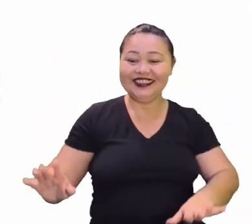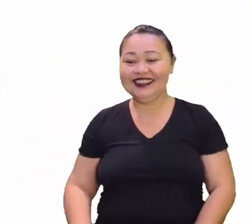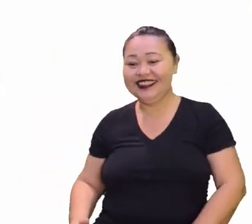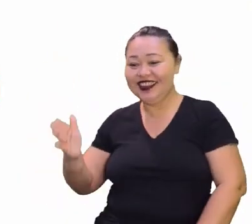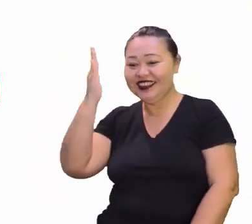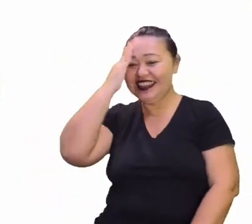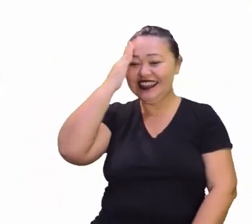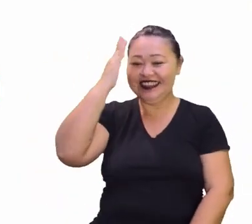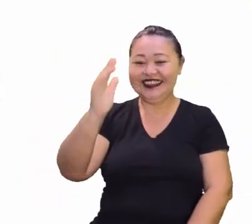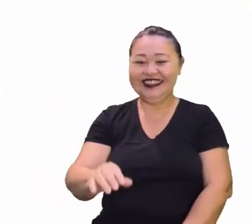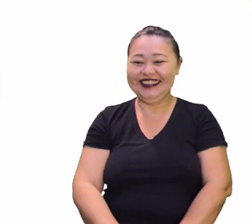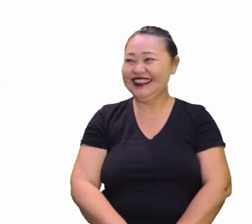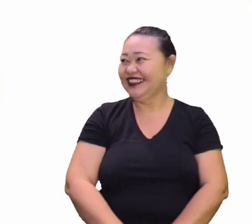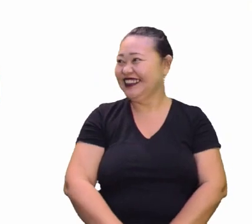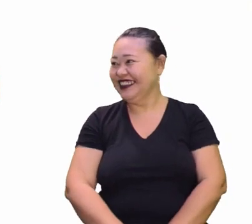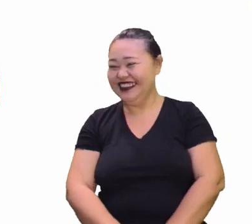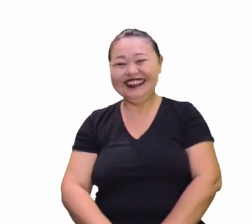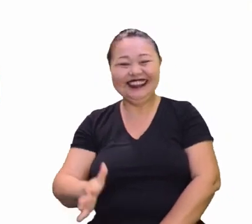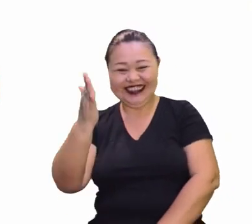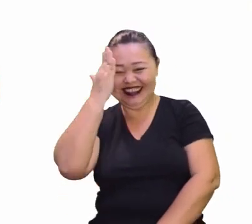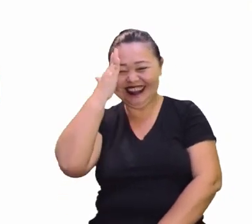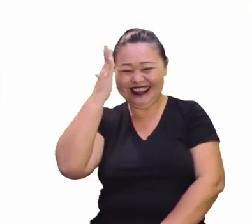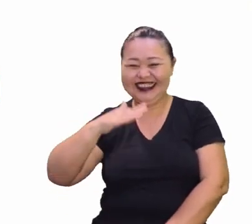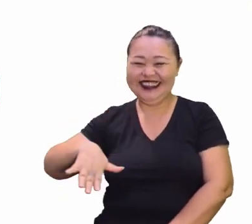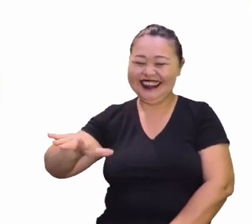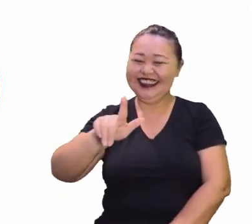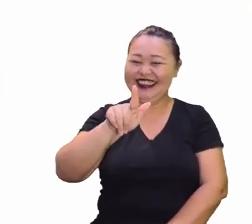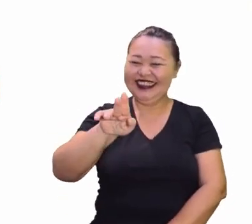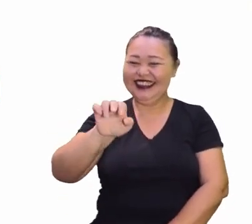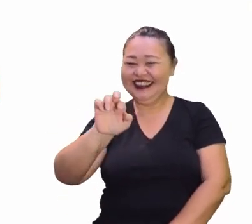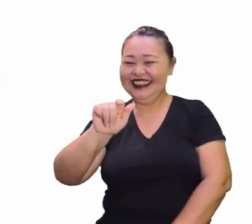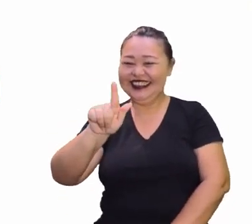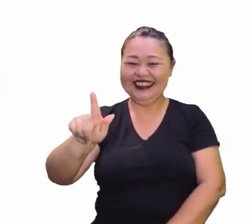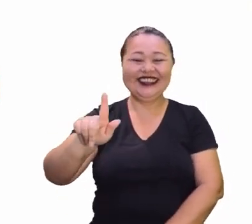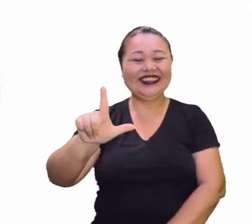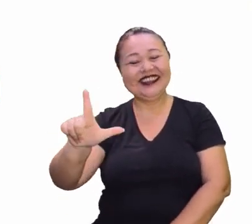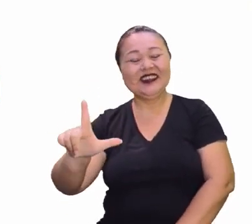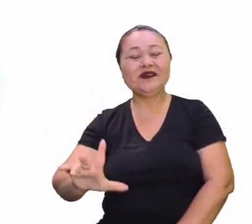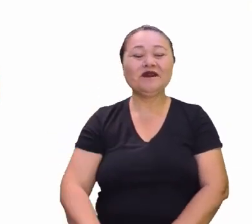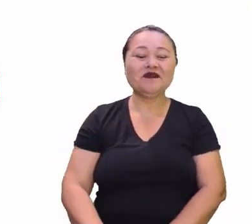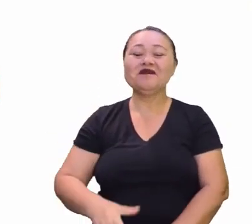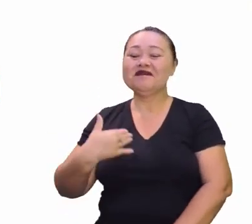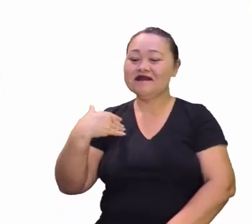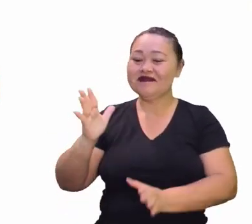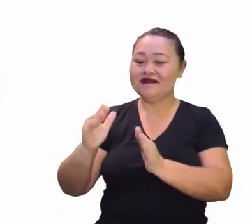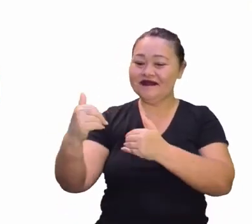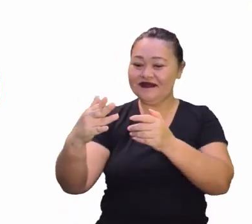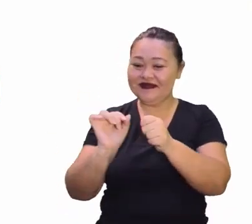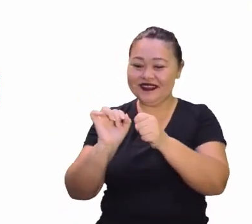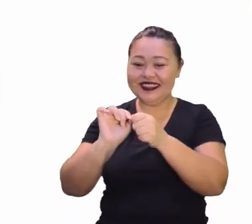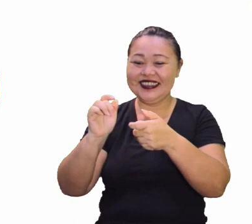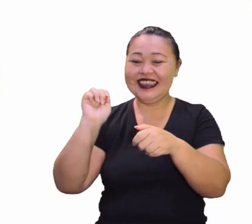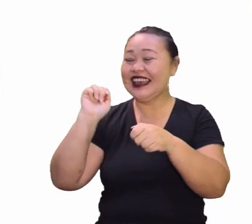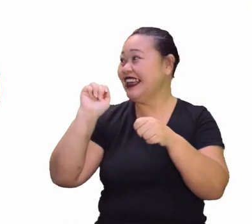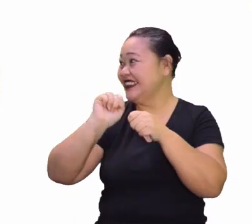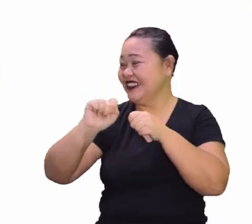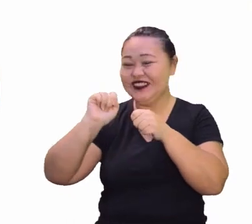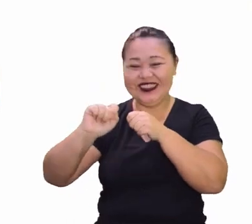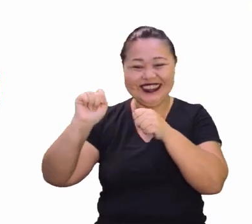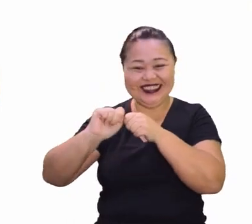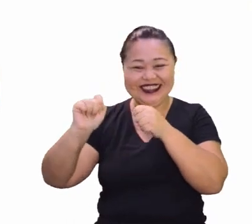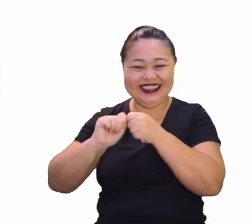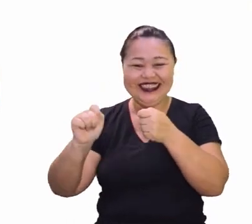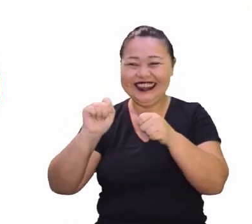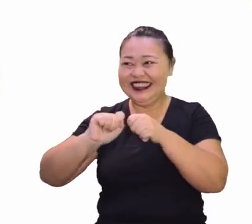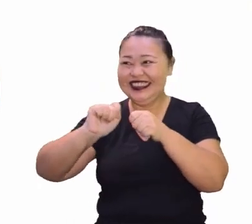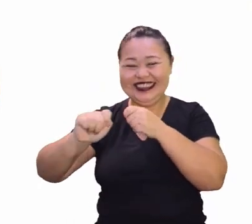ver se tu sabe, fala aí. É um Gugel? Ah, garoto, Ah. sabe mesmo. O famoso caixinha de fósforo. Bonito, hein? Até